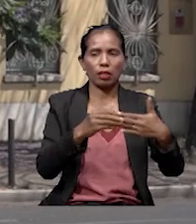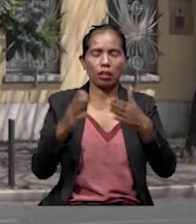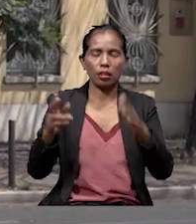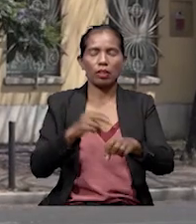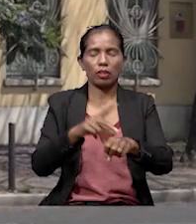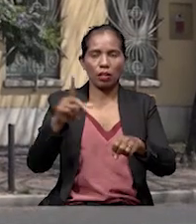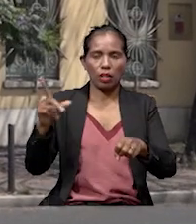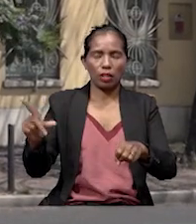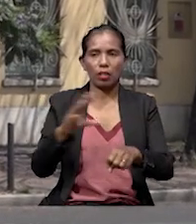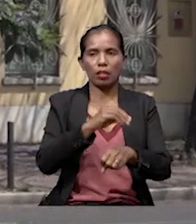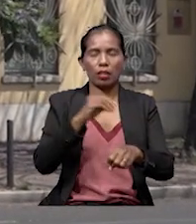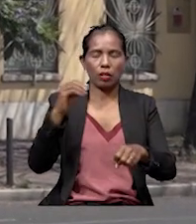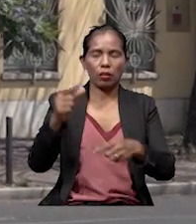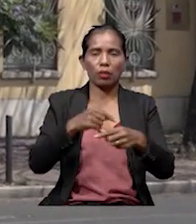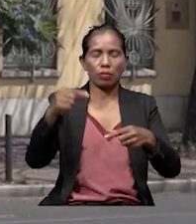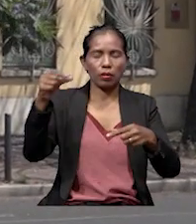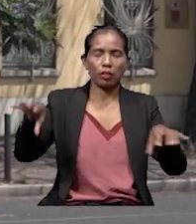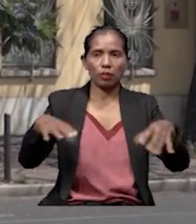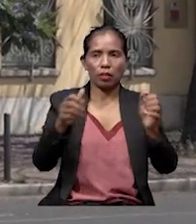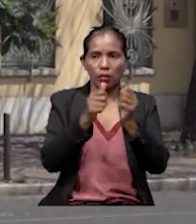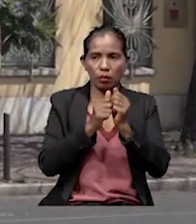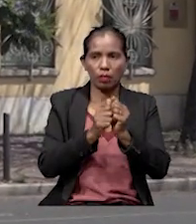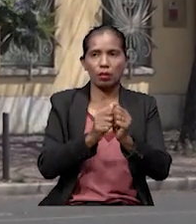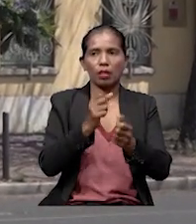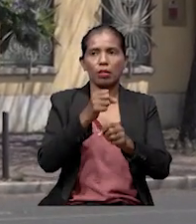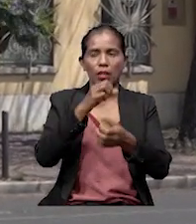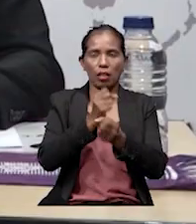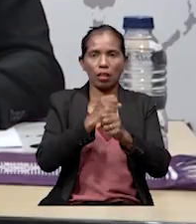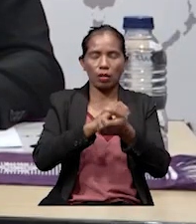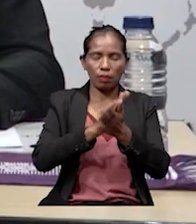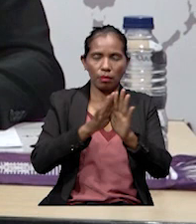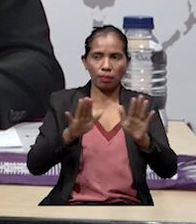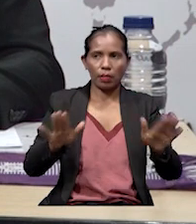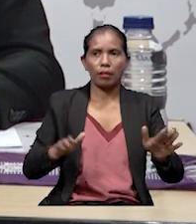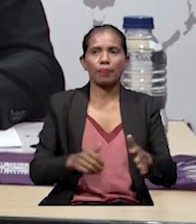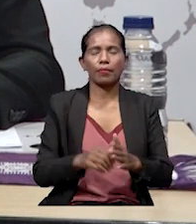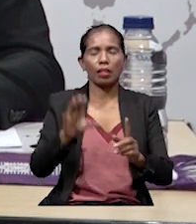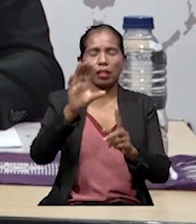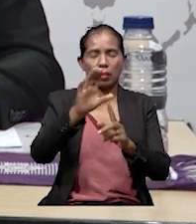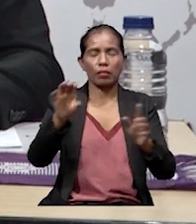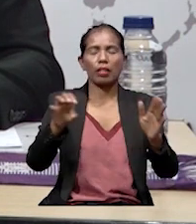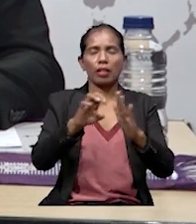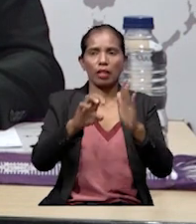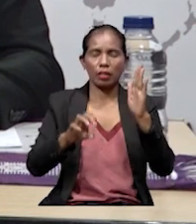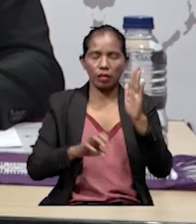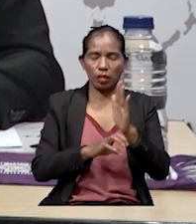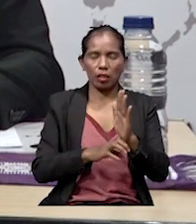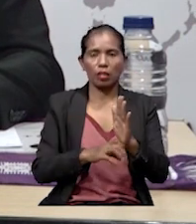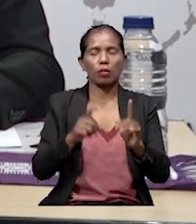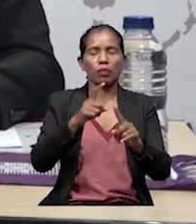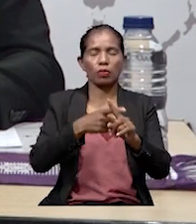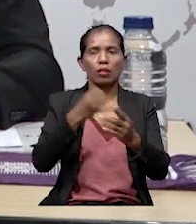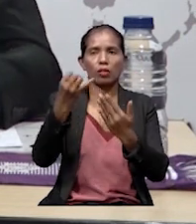nacional, regional, no global, atu serviço a mútuo, Kodihari Paz, no estabilidade. Chefe de Estado de Cimeira, CPLP, foi na Dauke Fulan